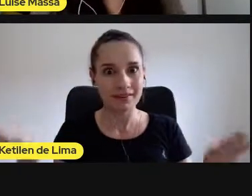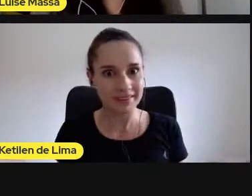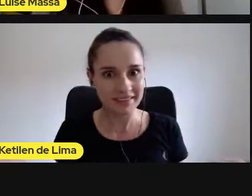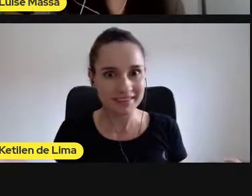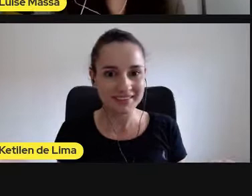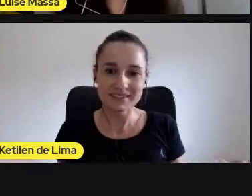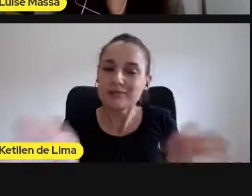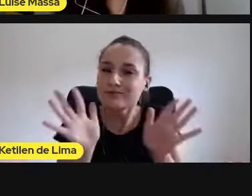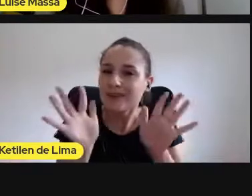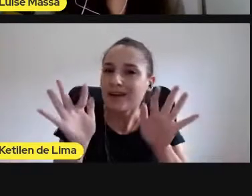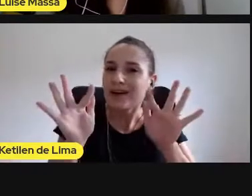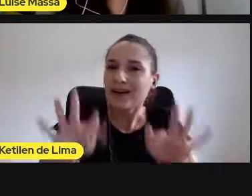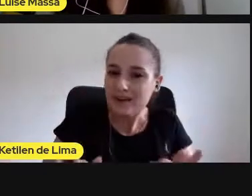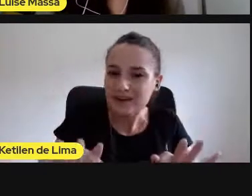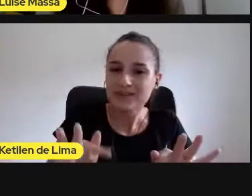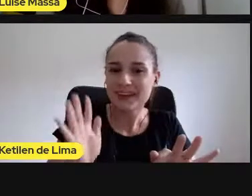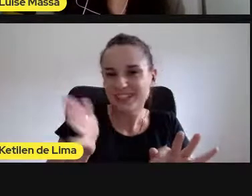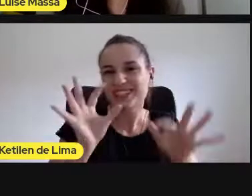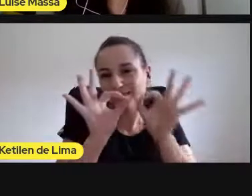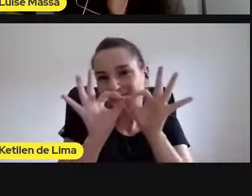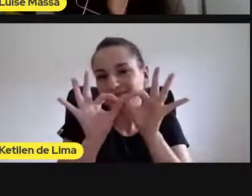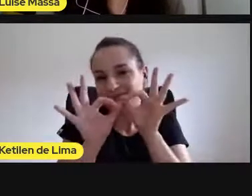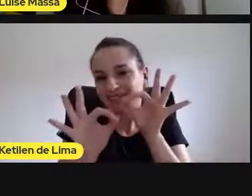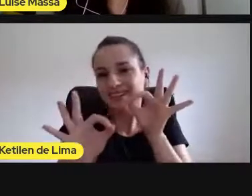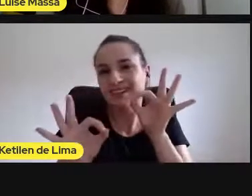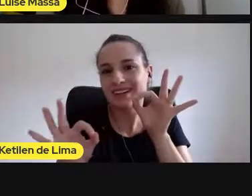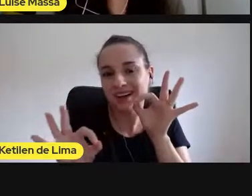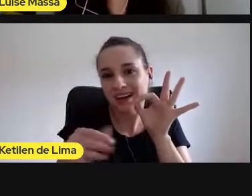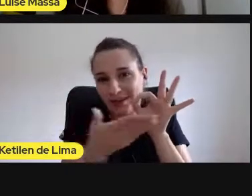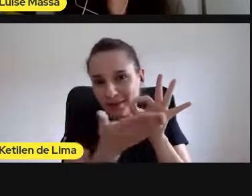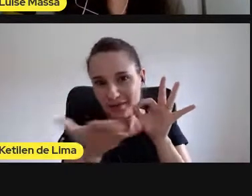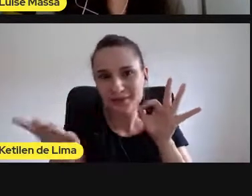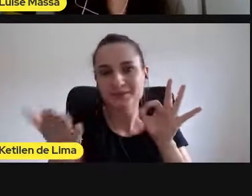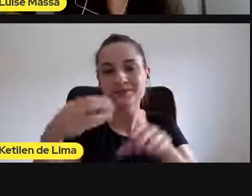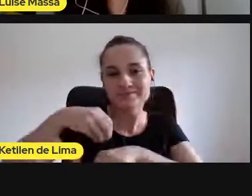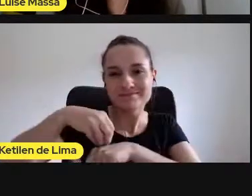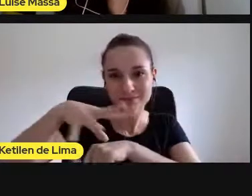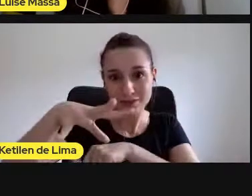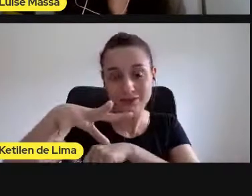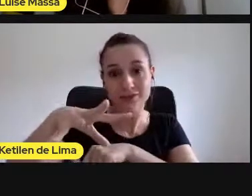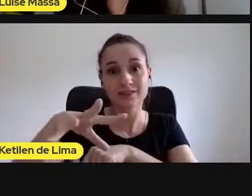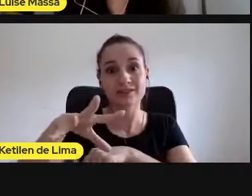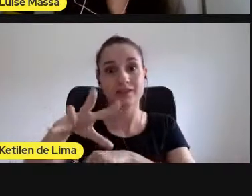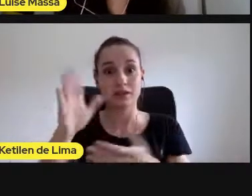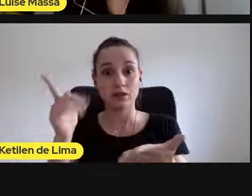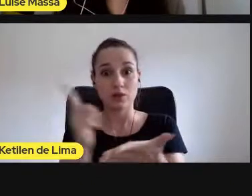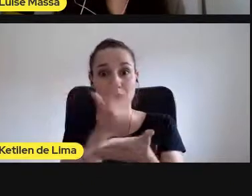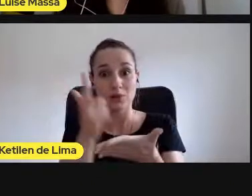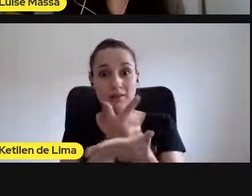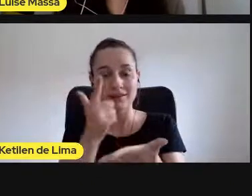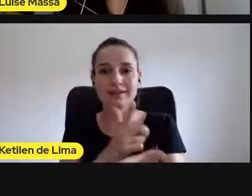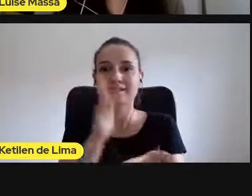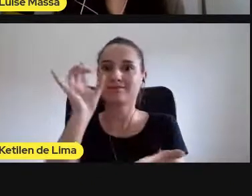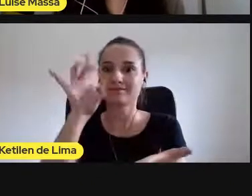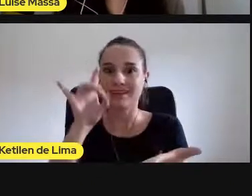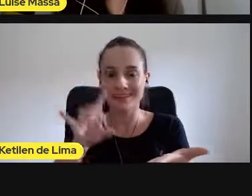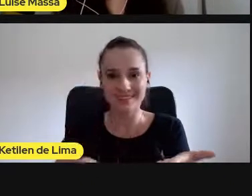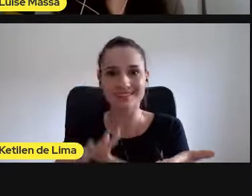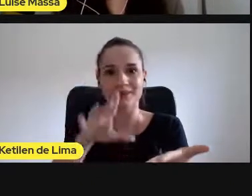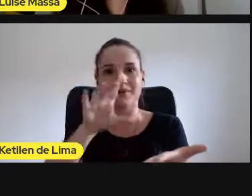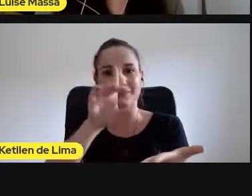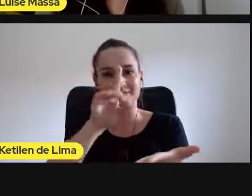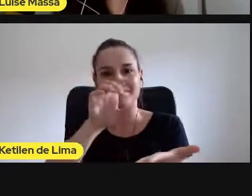é um convite que todos se debrucem sobre o livro do Desassossego e sem